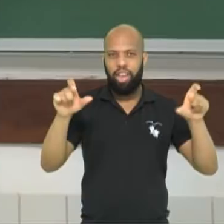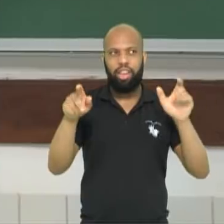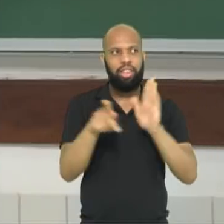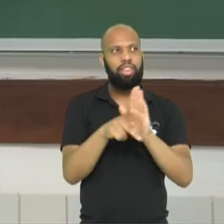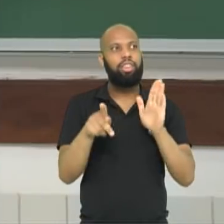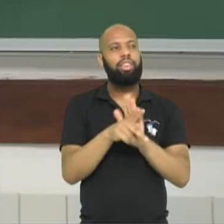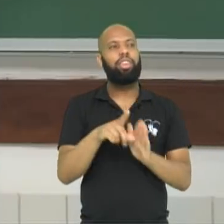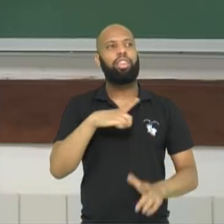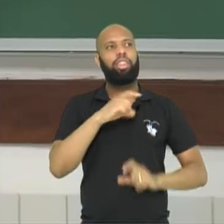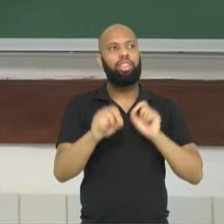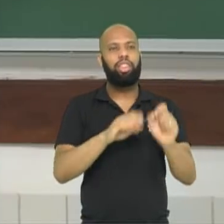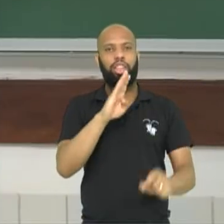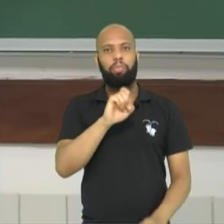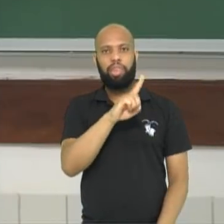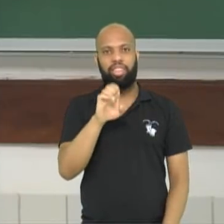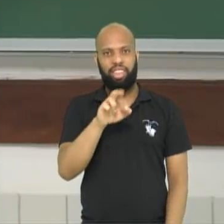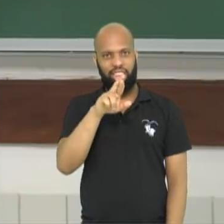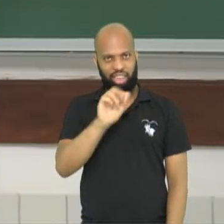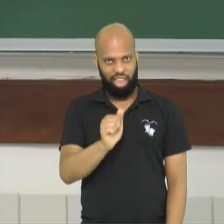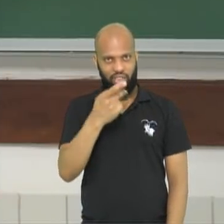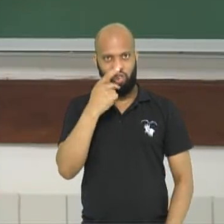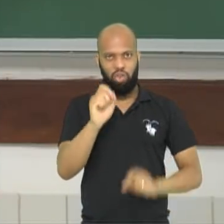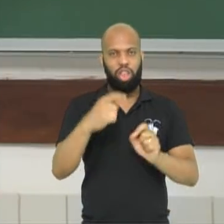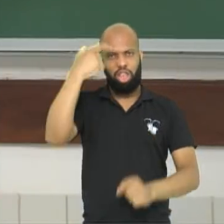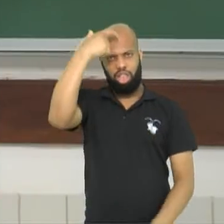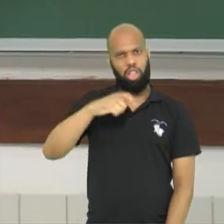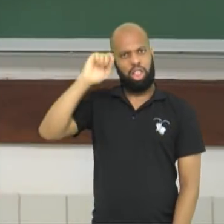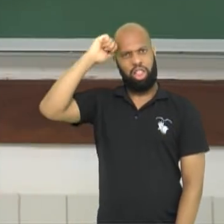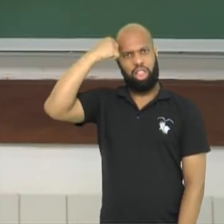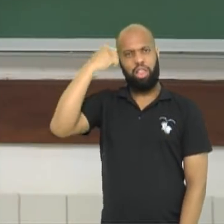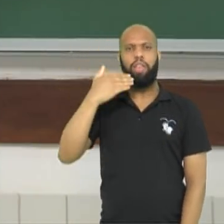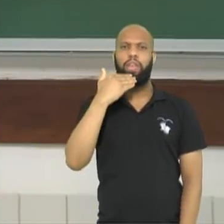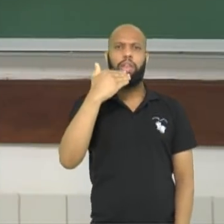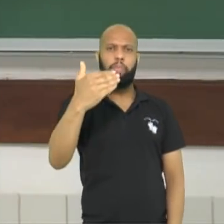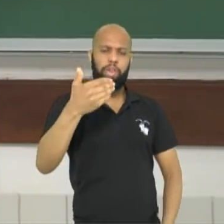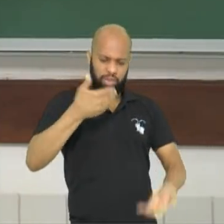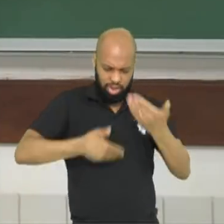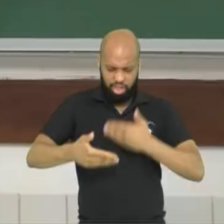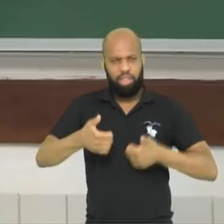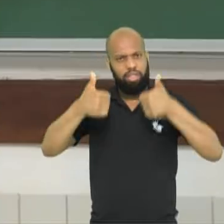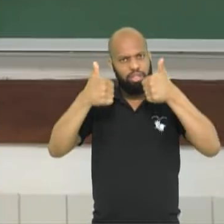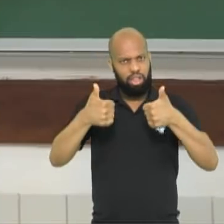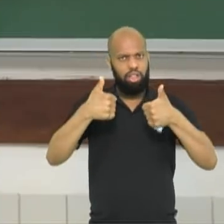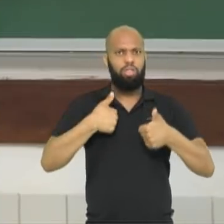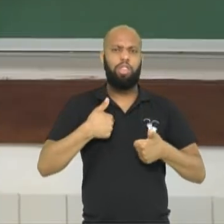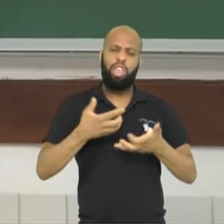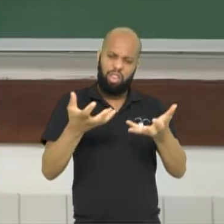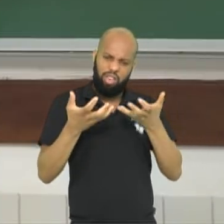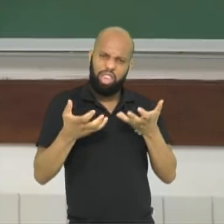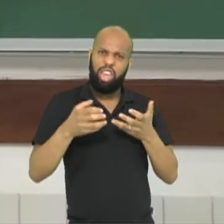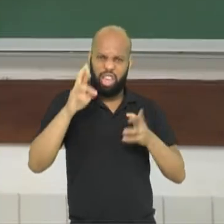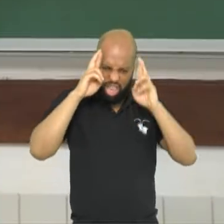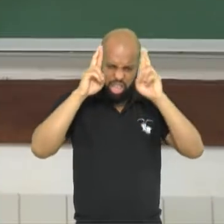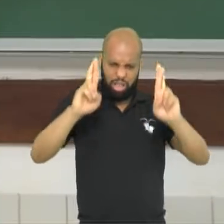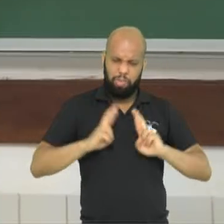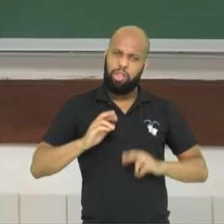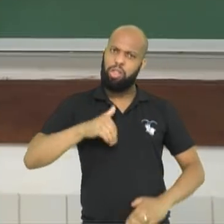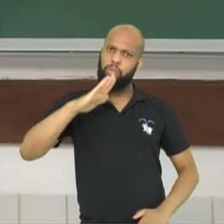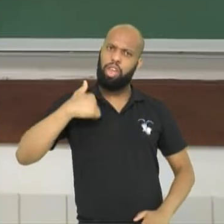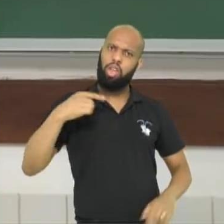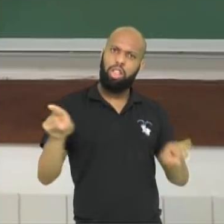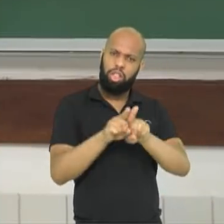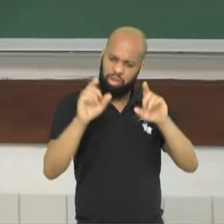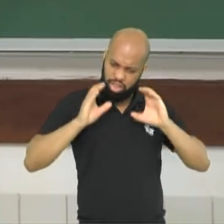saudosíssimo Bezerra da Silva: sou negro e peço me tratem direito. Eu exijo mais respeito, pois também